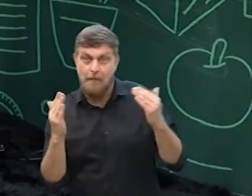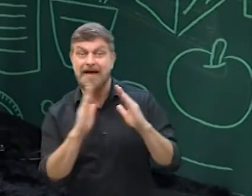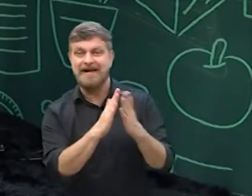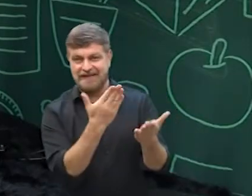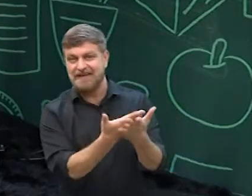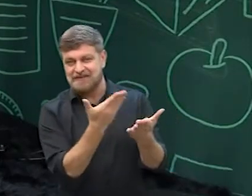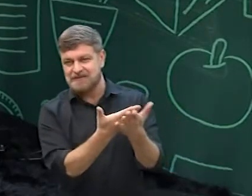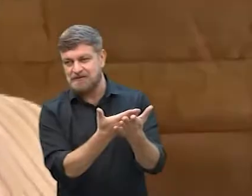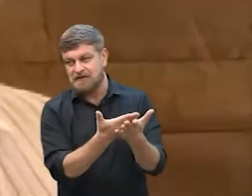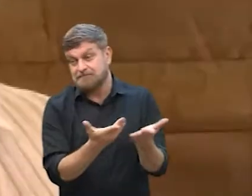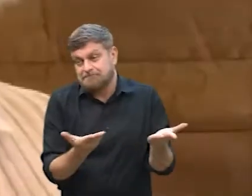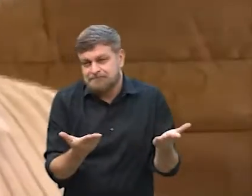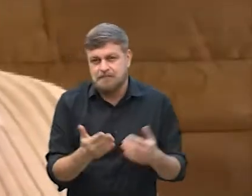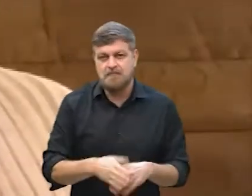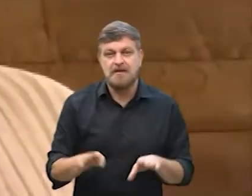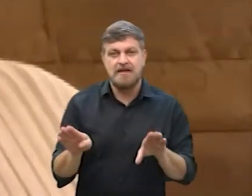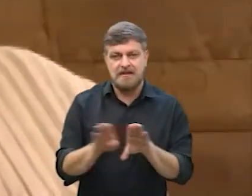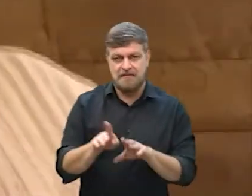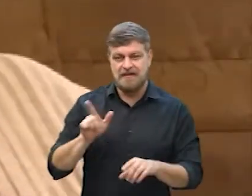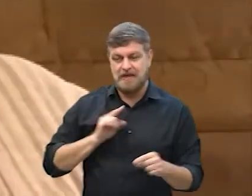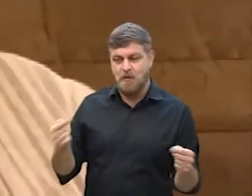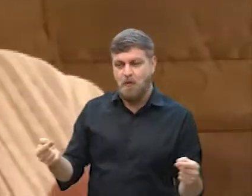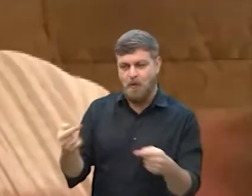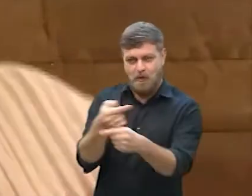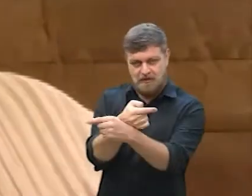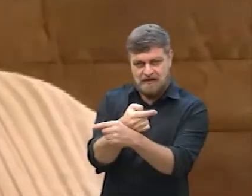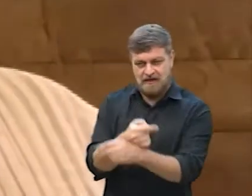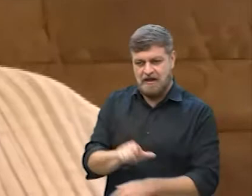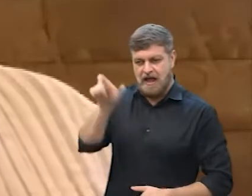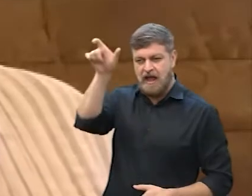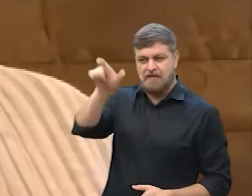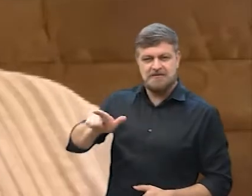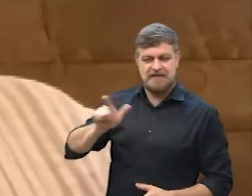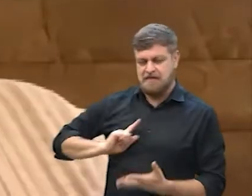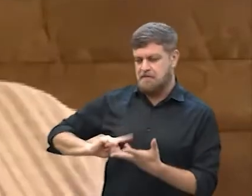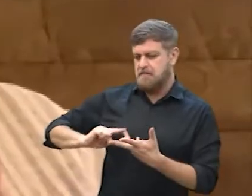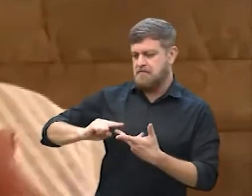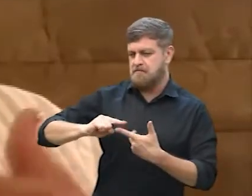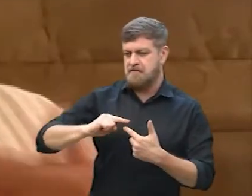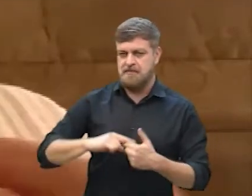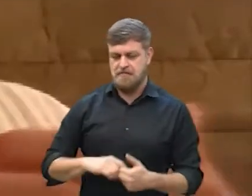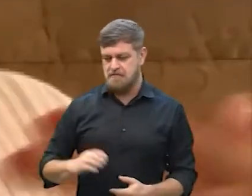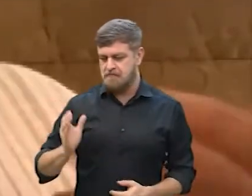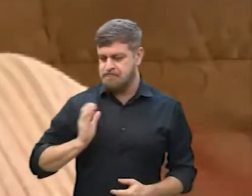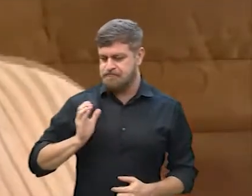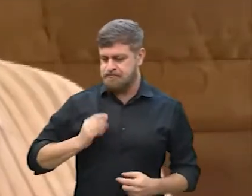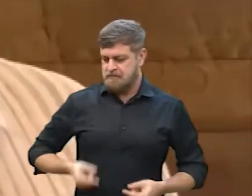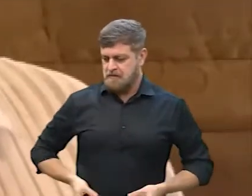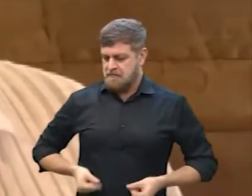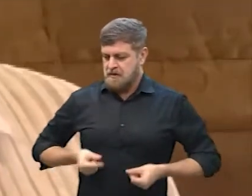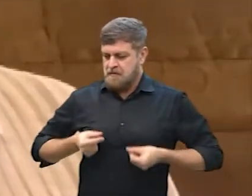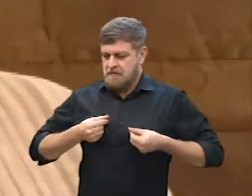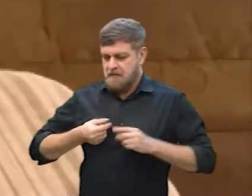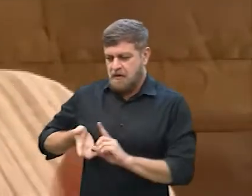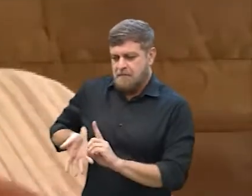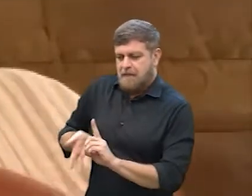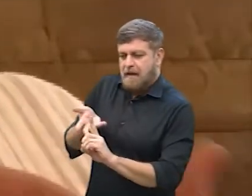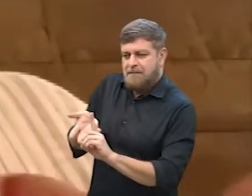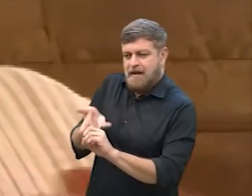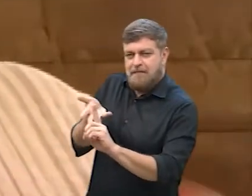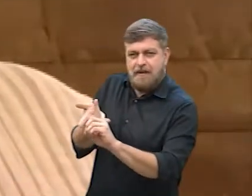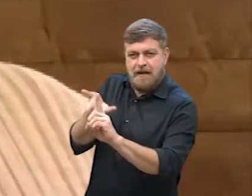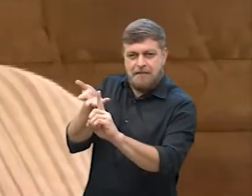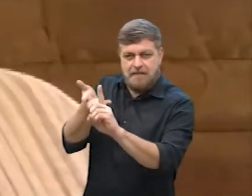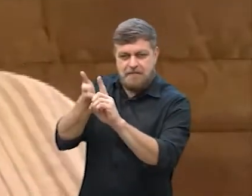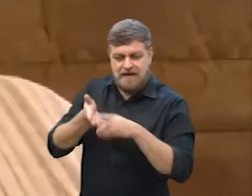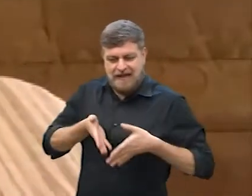outro lado, há o oposto disso. Aquele que teve inúmeros privilégios ao longo da vida, que foi favorecido pelo